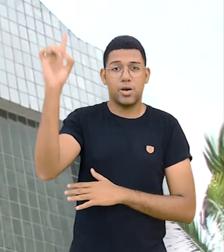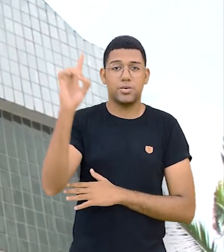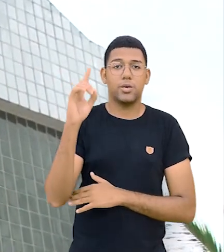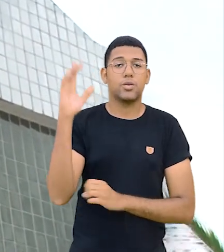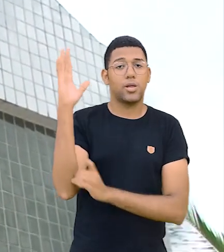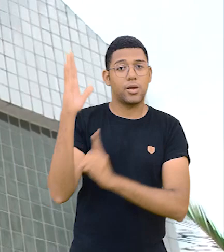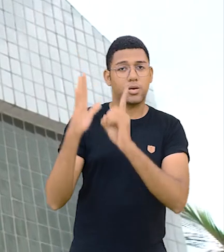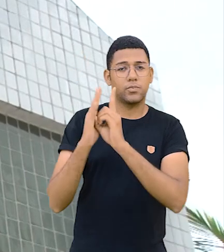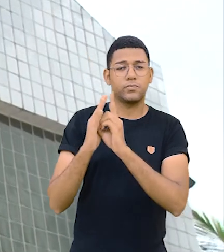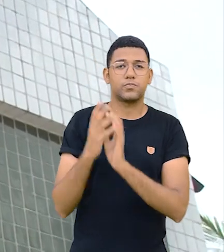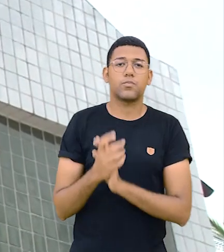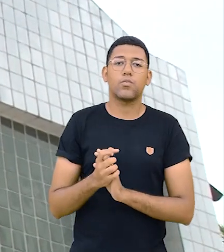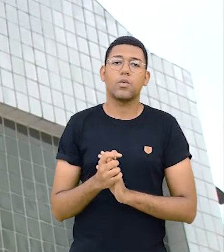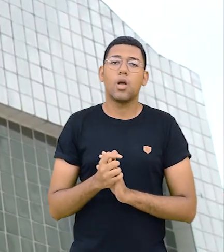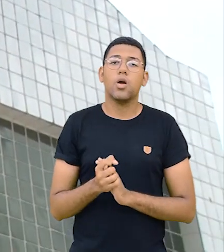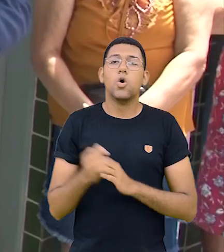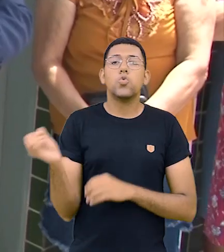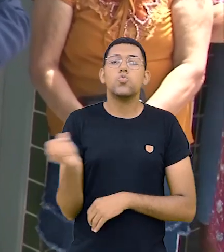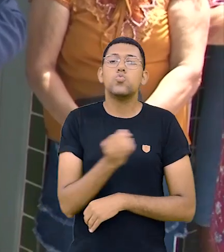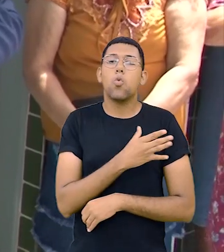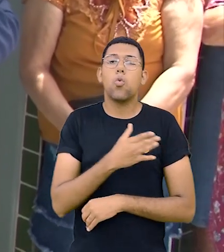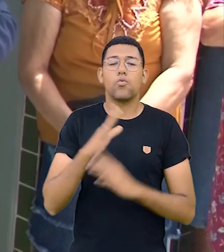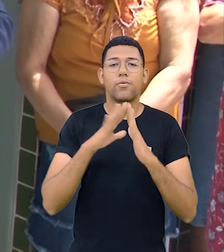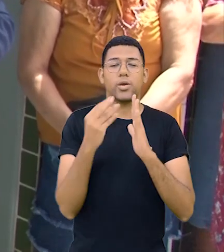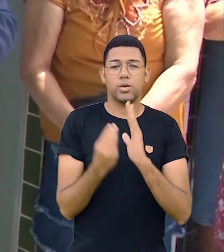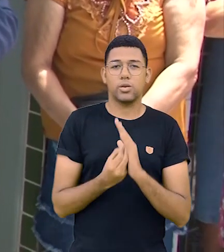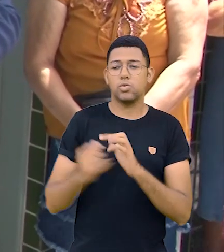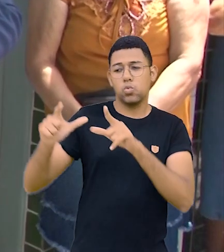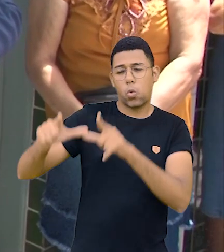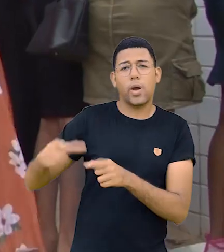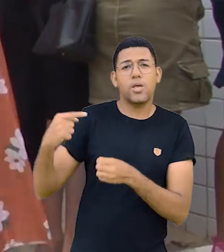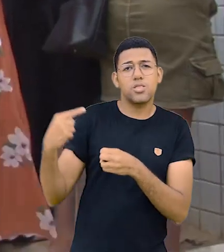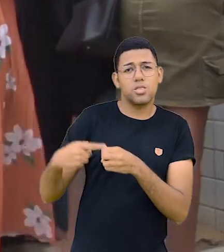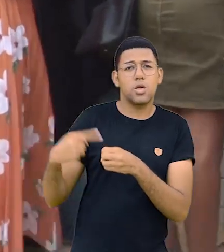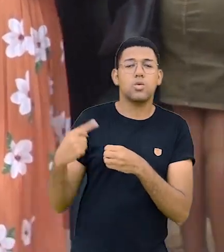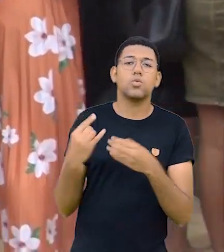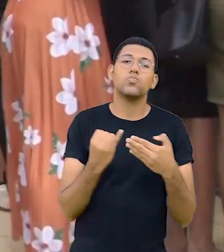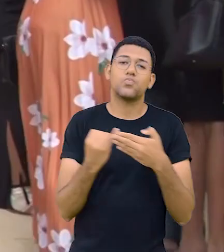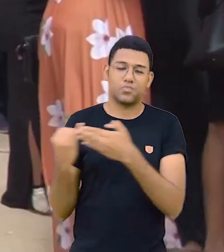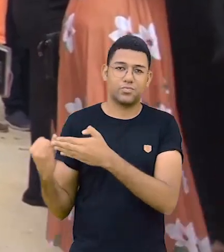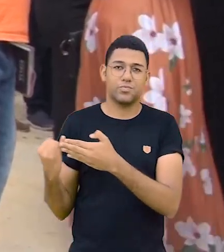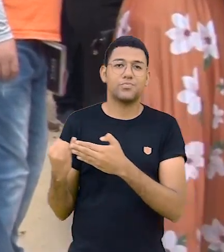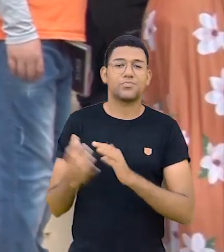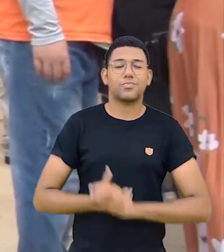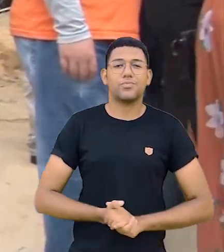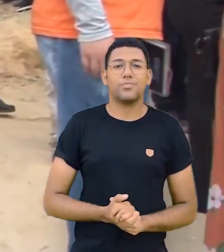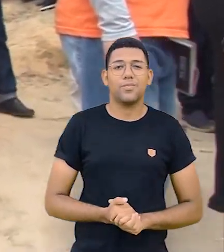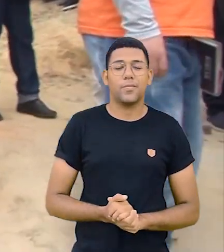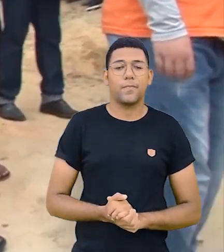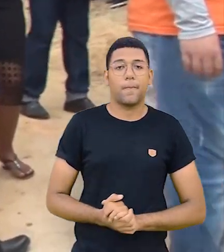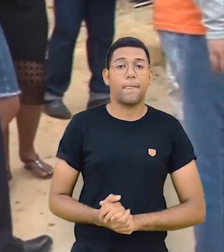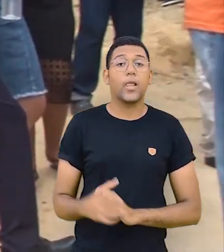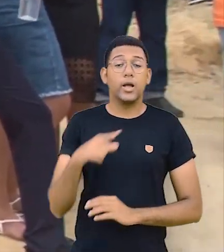A congregação em Córrego da Bacia, na área da Vila Rural, município de Igaraçu, Pernambuco.